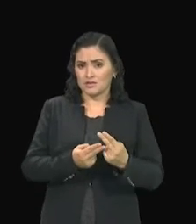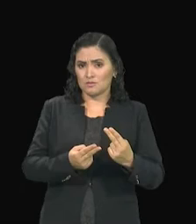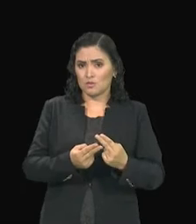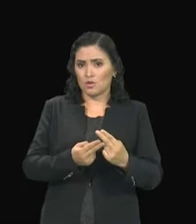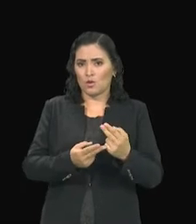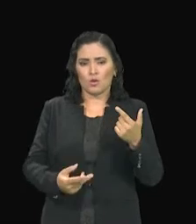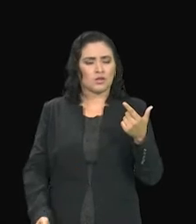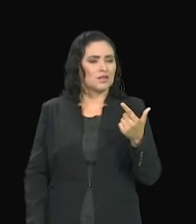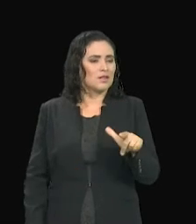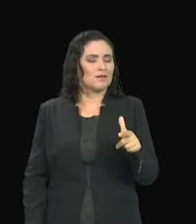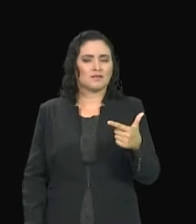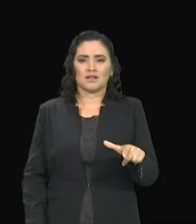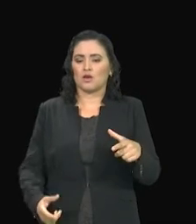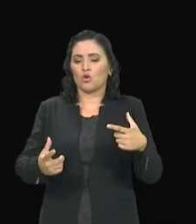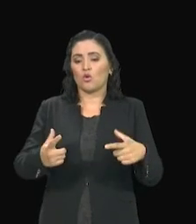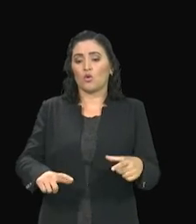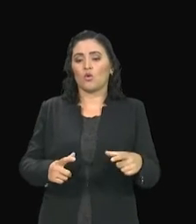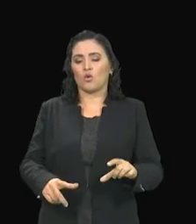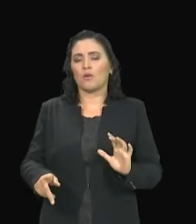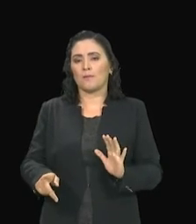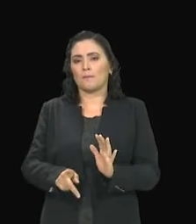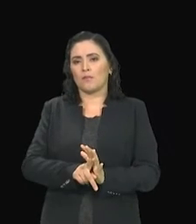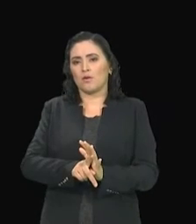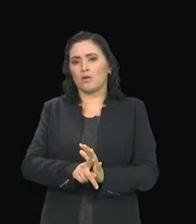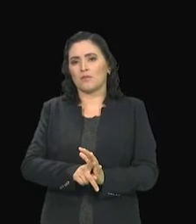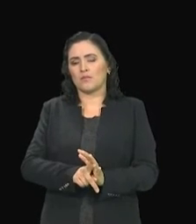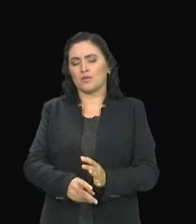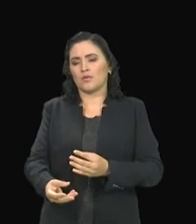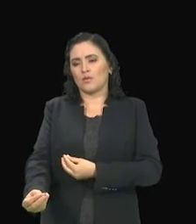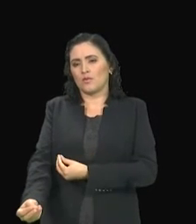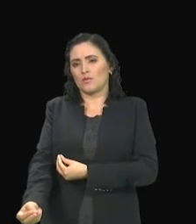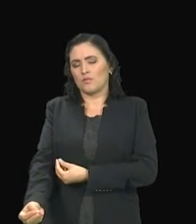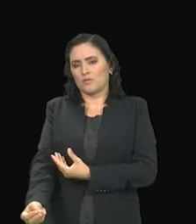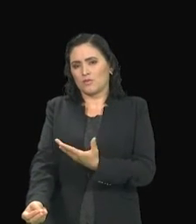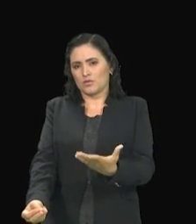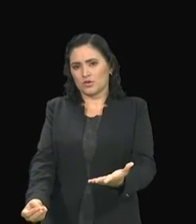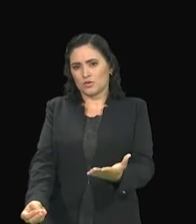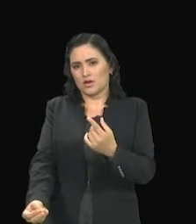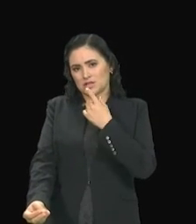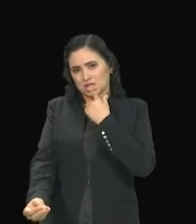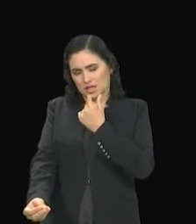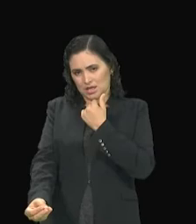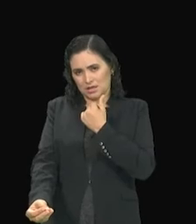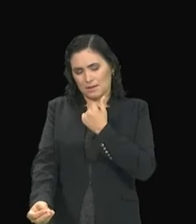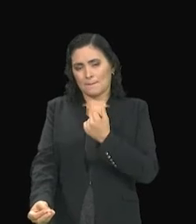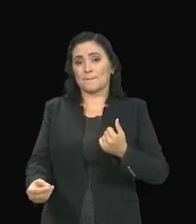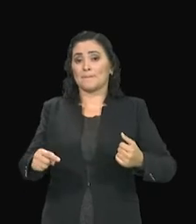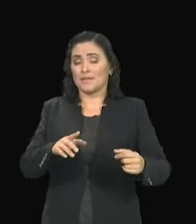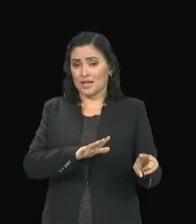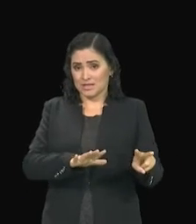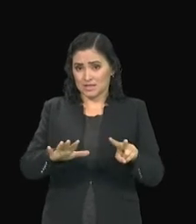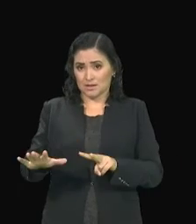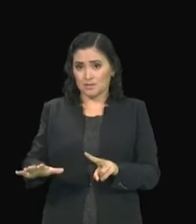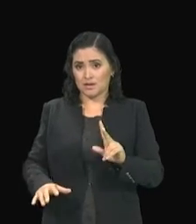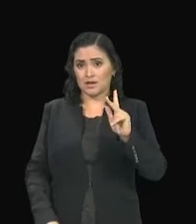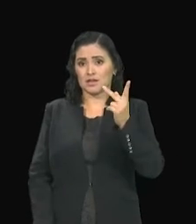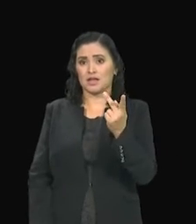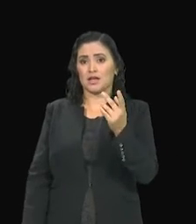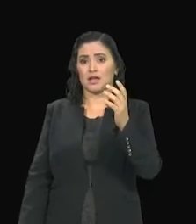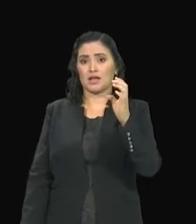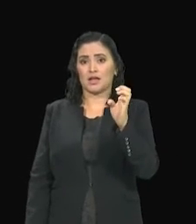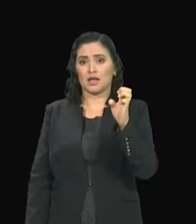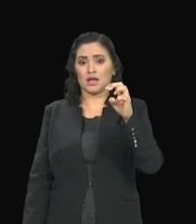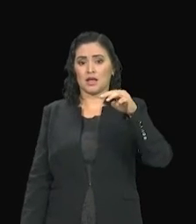posto avançado de coleta de sangue. E essa semana mesmo, o EMOP, que é do Piauí, o setor de recolhimento de